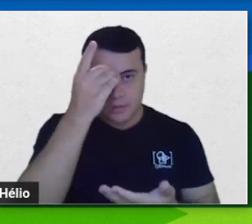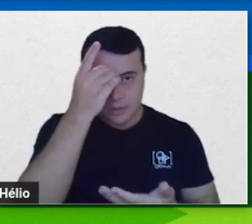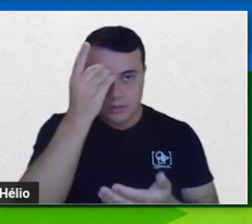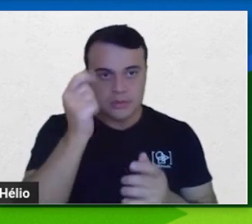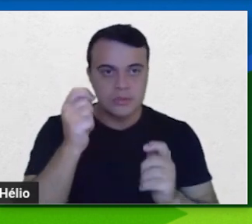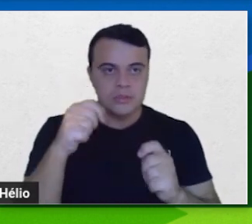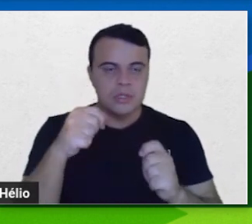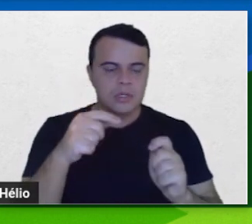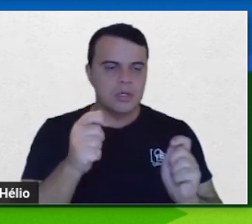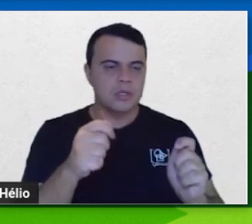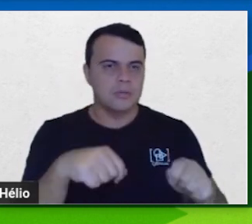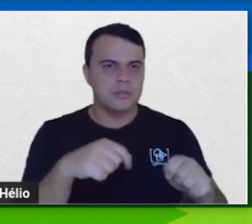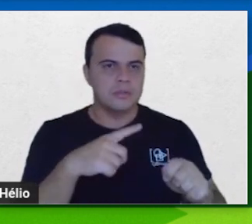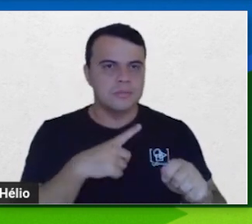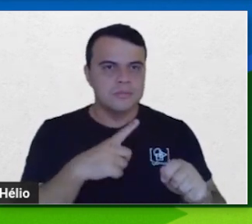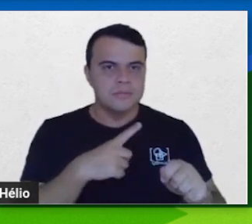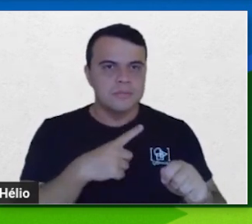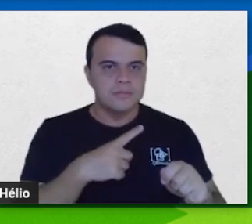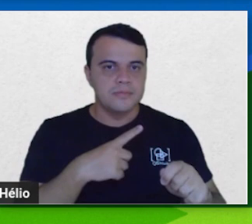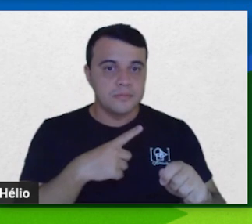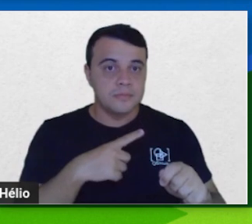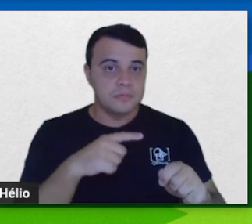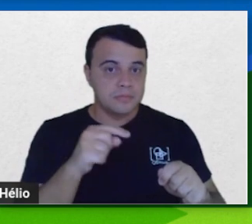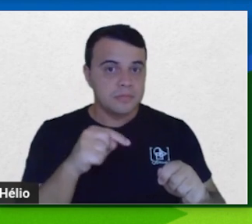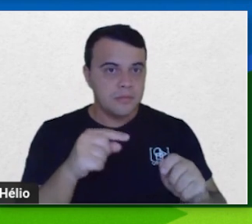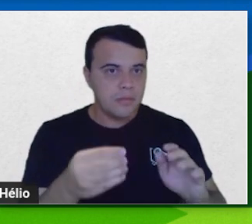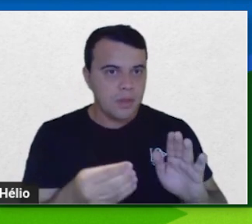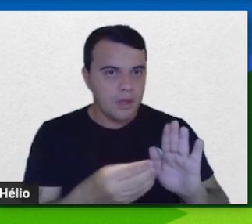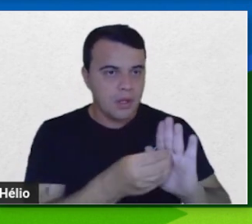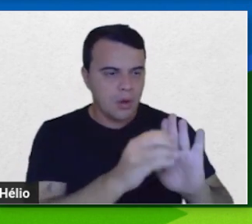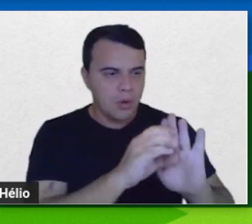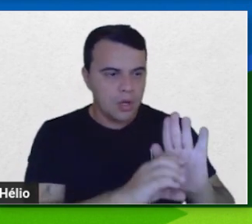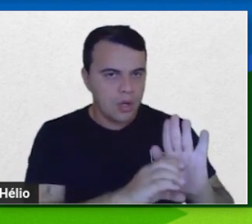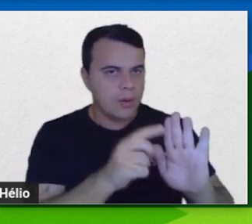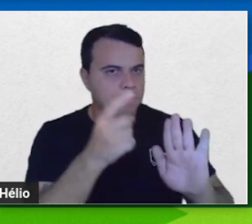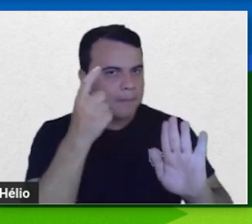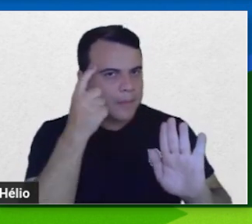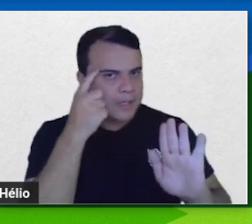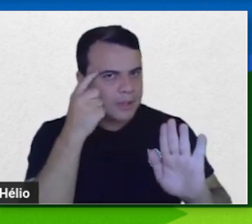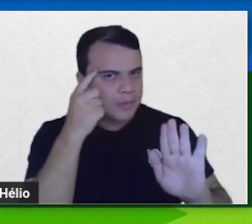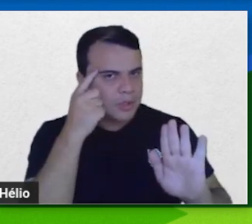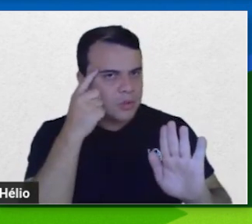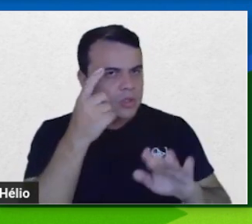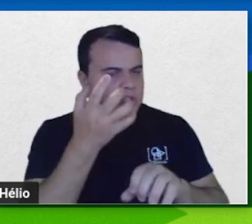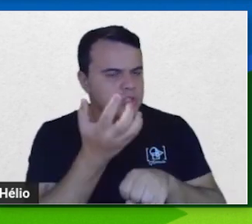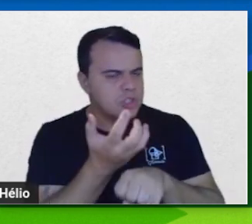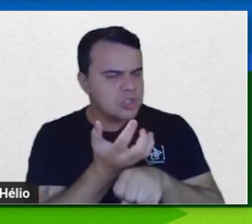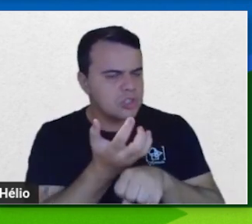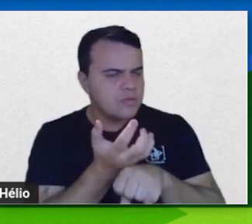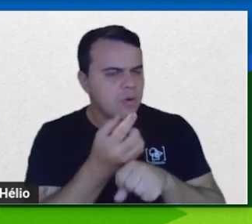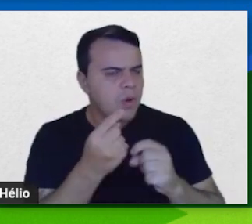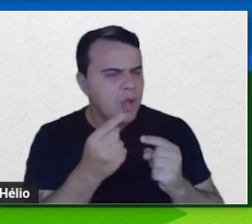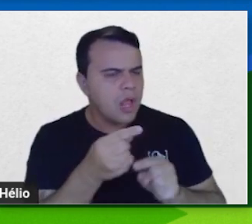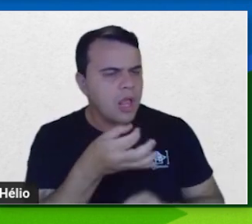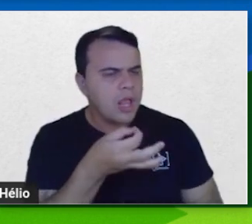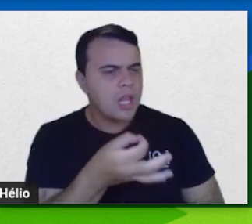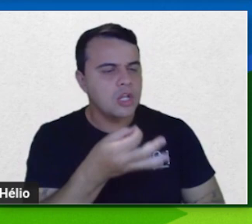essa habilidade, né, está no BNCC, seria pensamento científico, crítico e